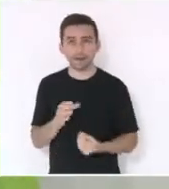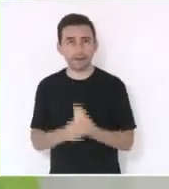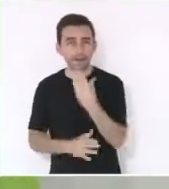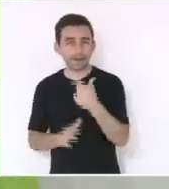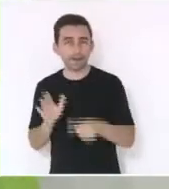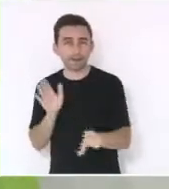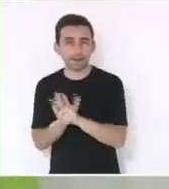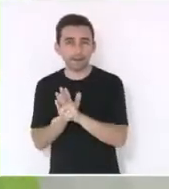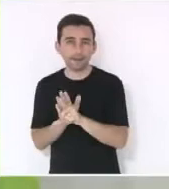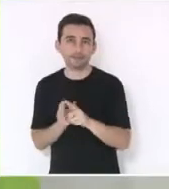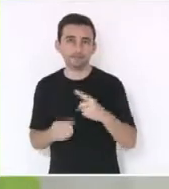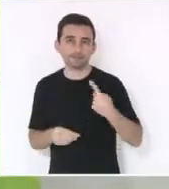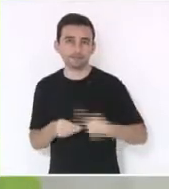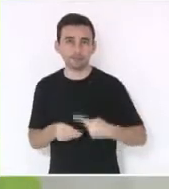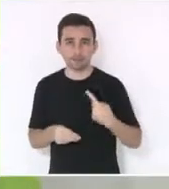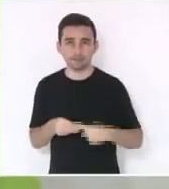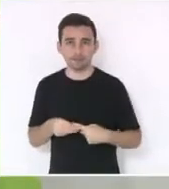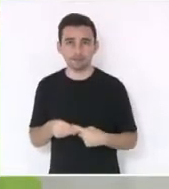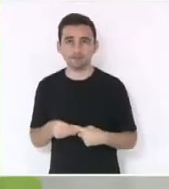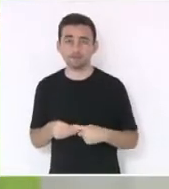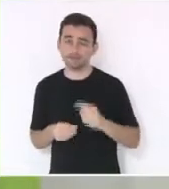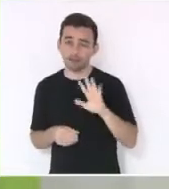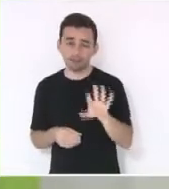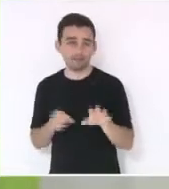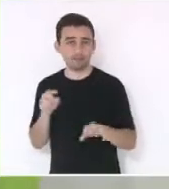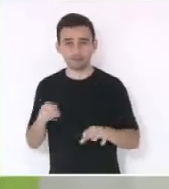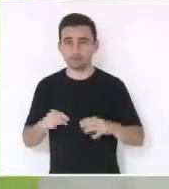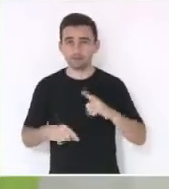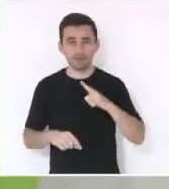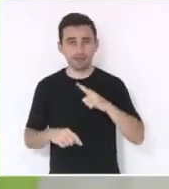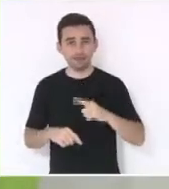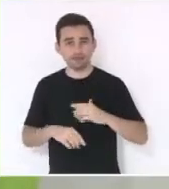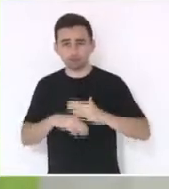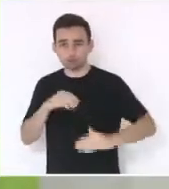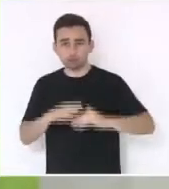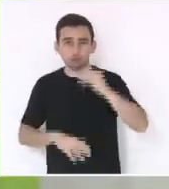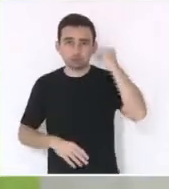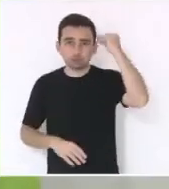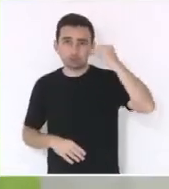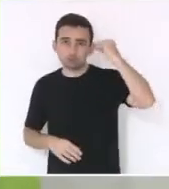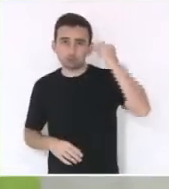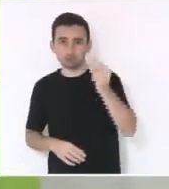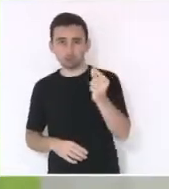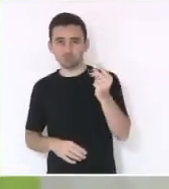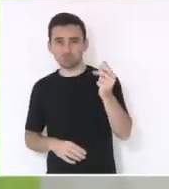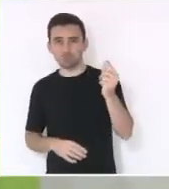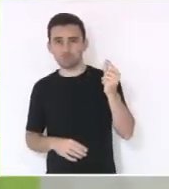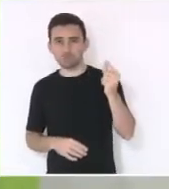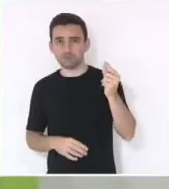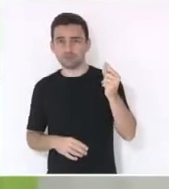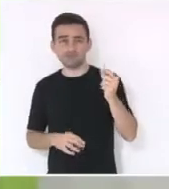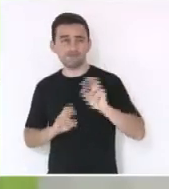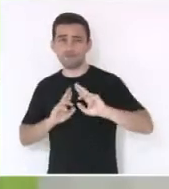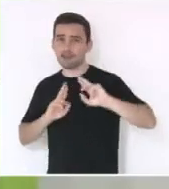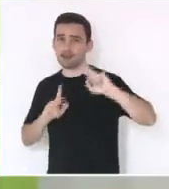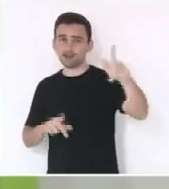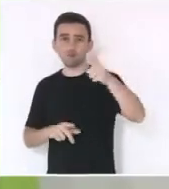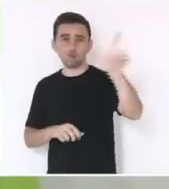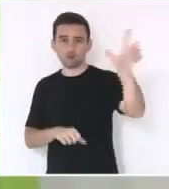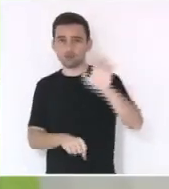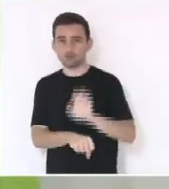municipal, mas é um know-how que nos diferencia dos demais estados da